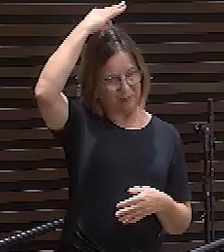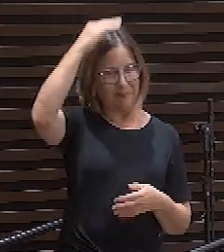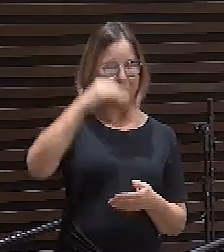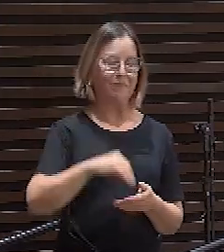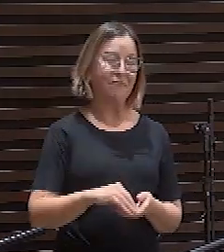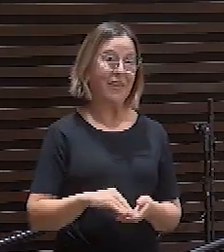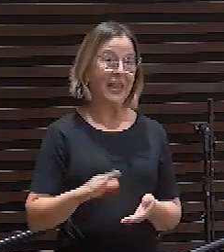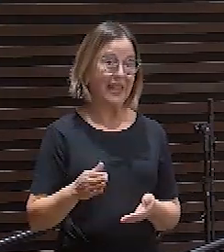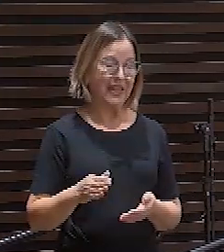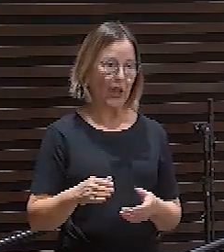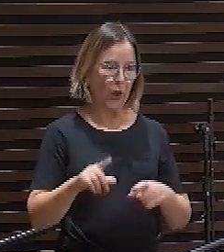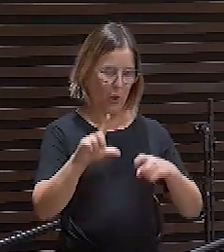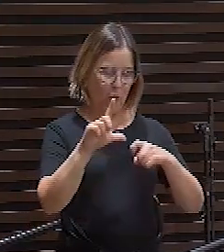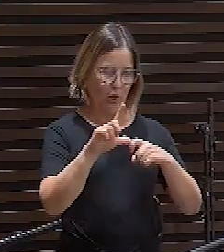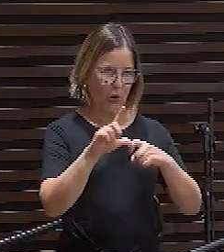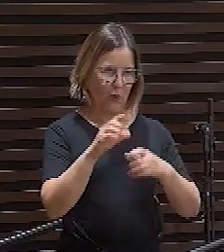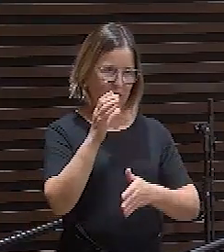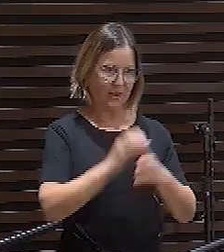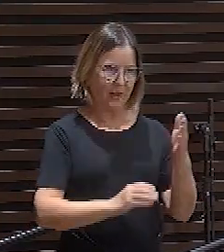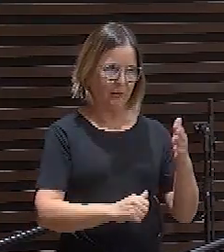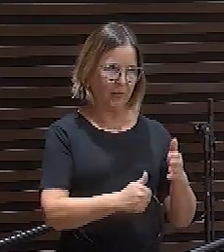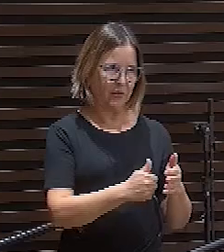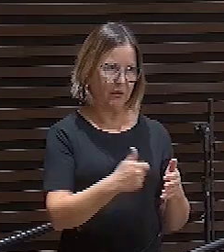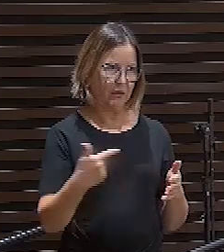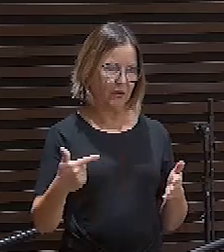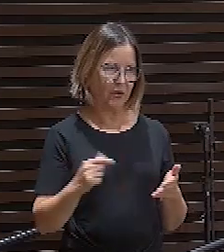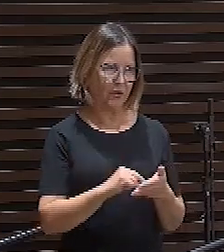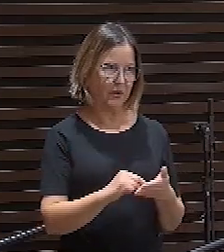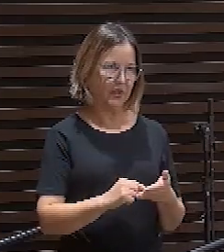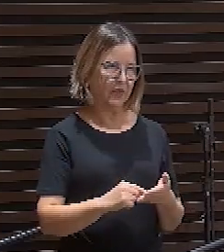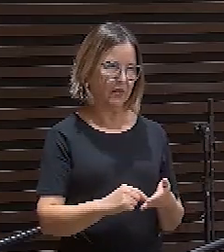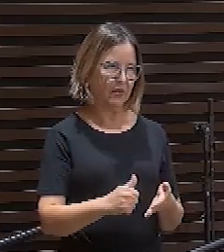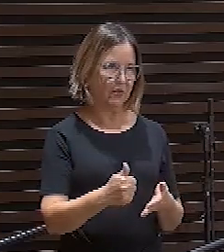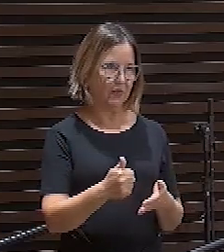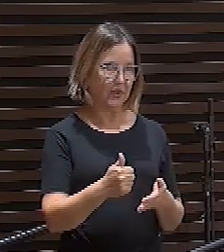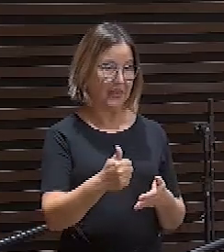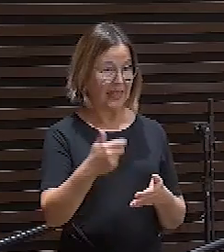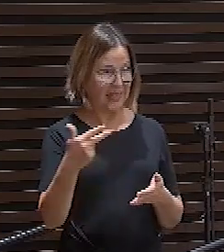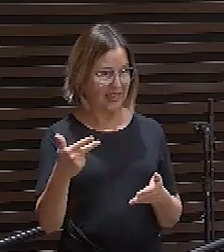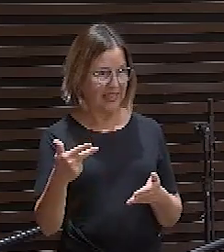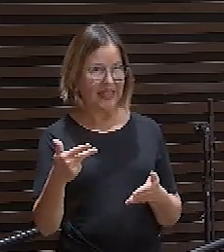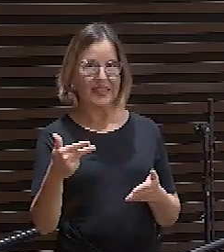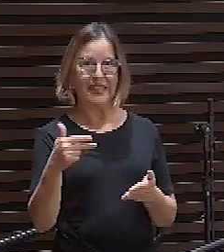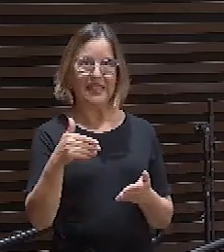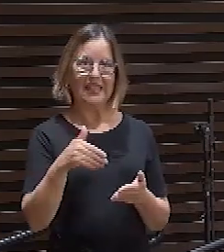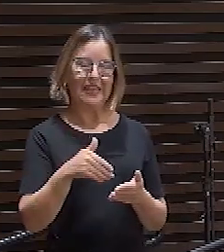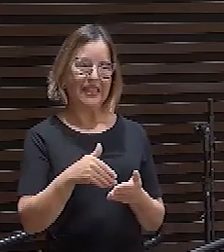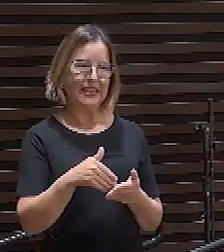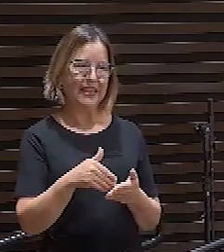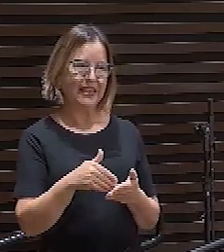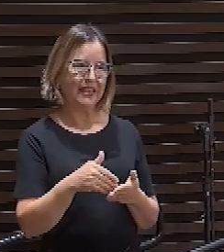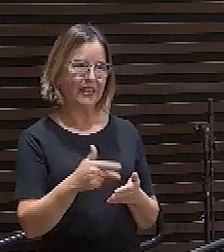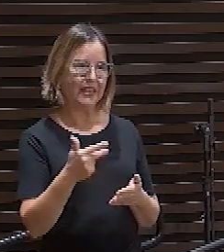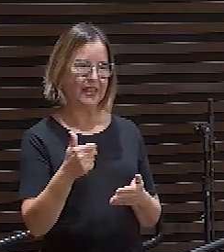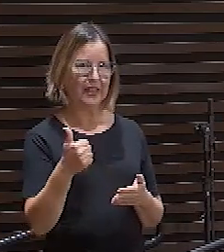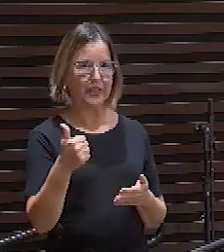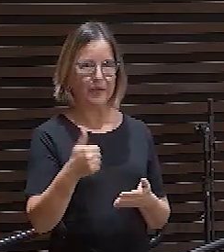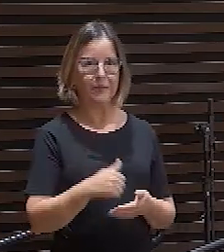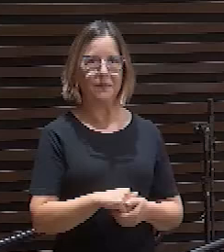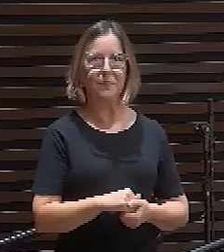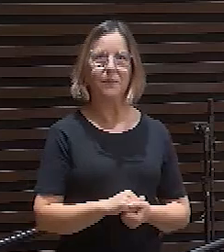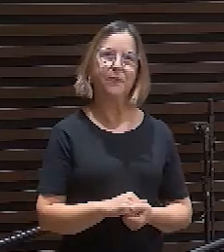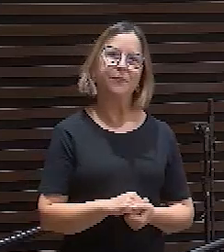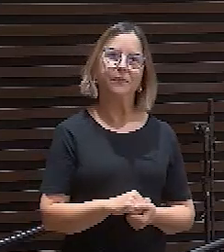em Lucas 12, de 13 a 31, eu estou indo rapidinho, porque depois eu quero me deter mais no final, que é o mais